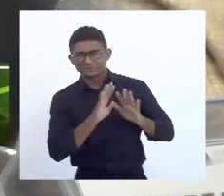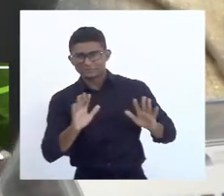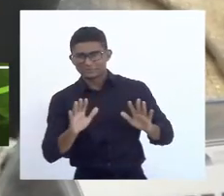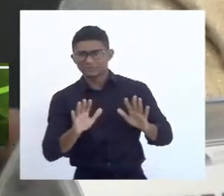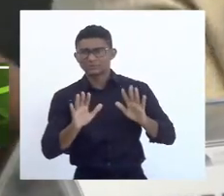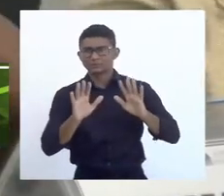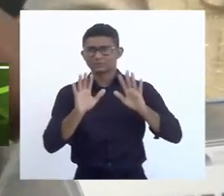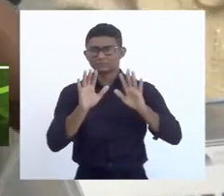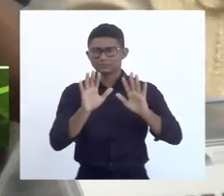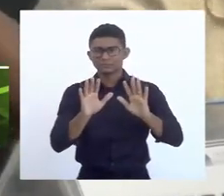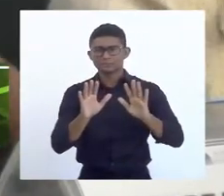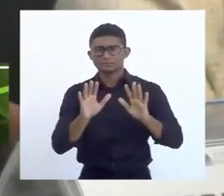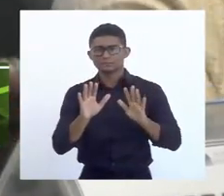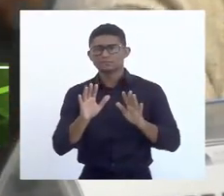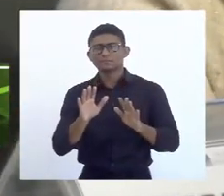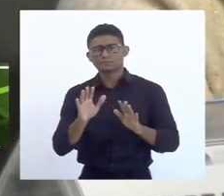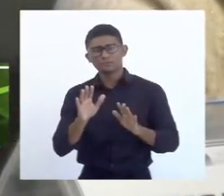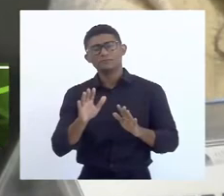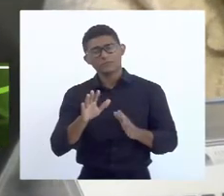insuficiente,